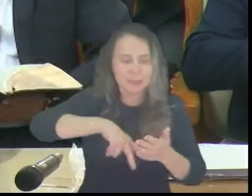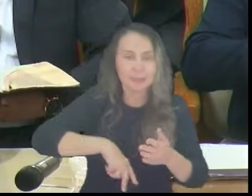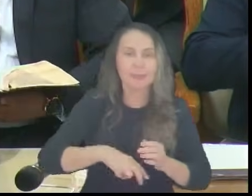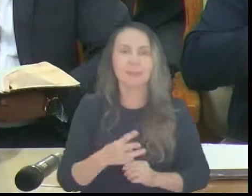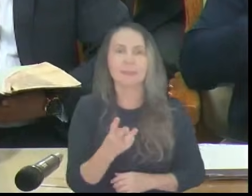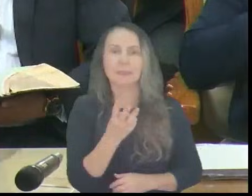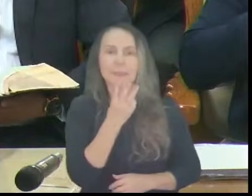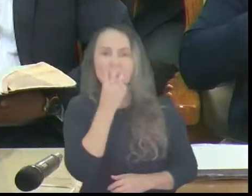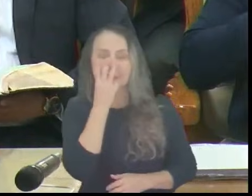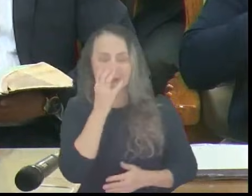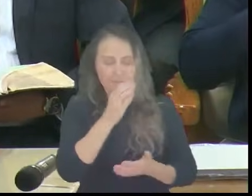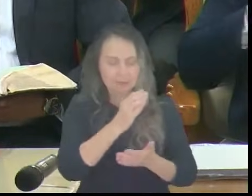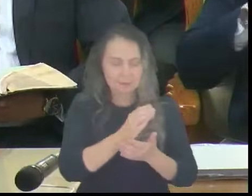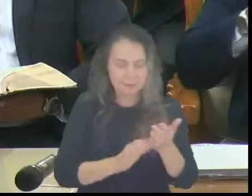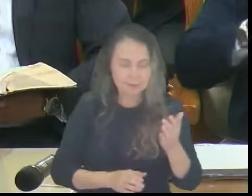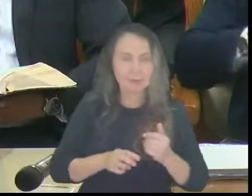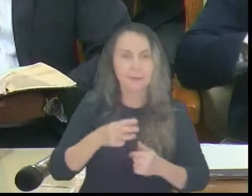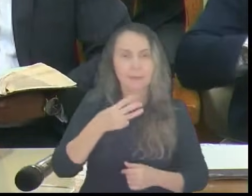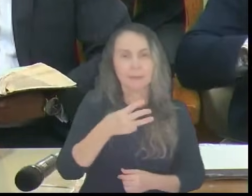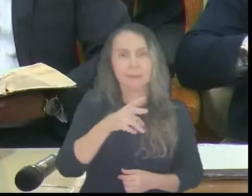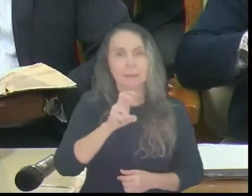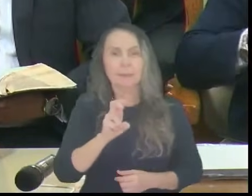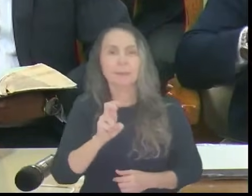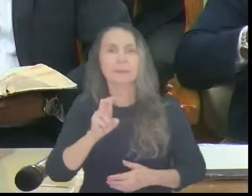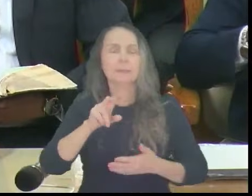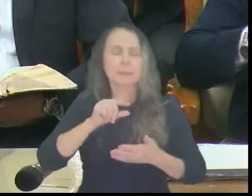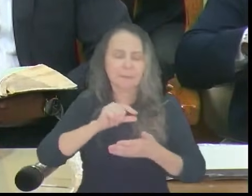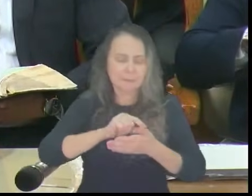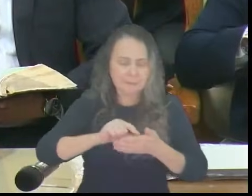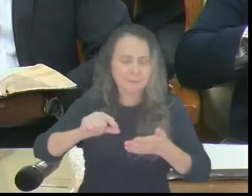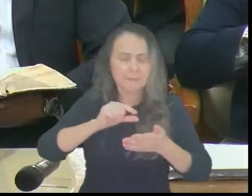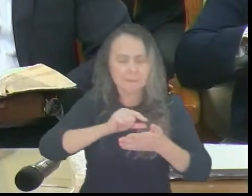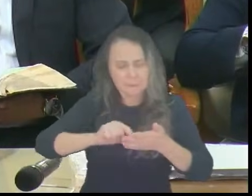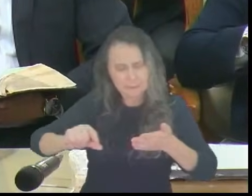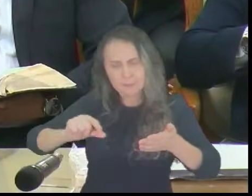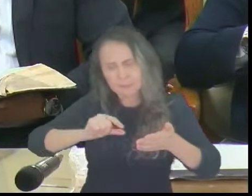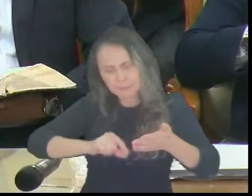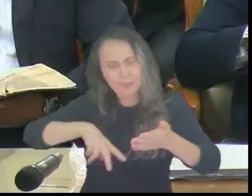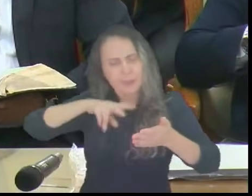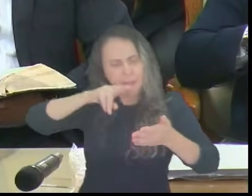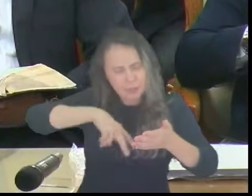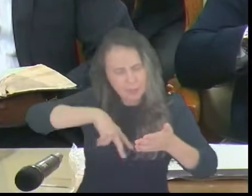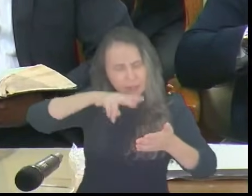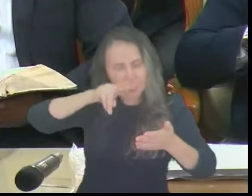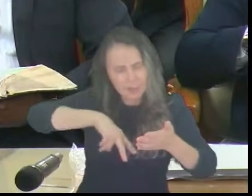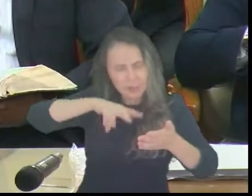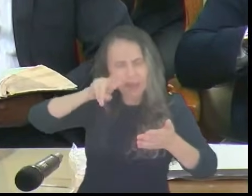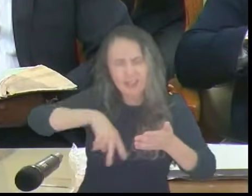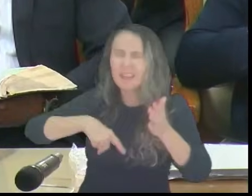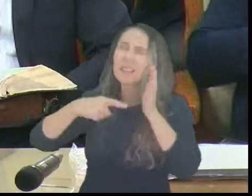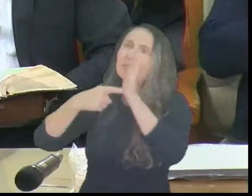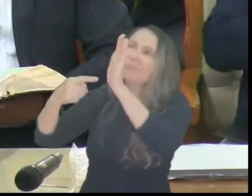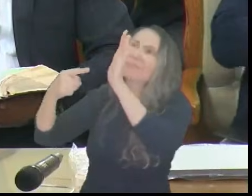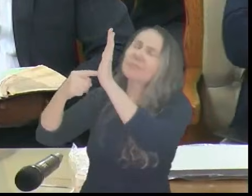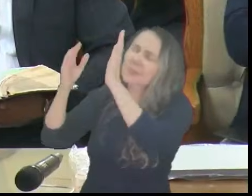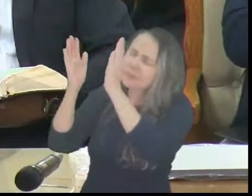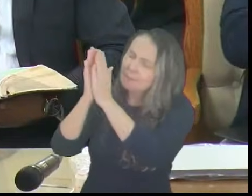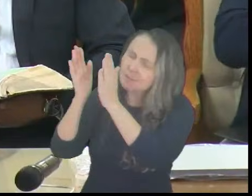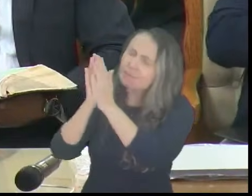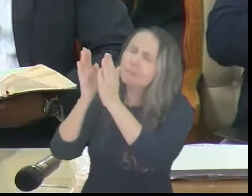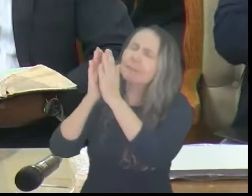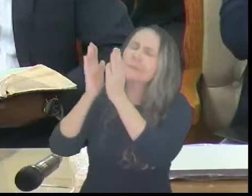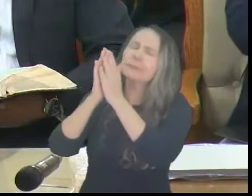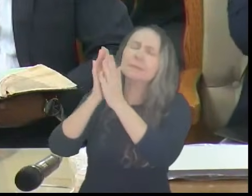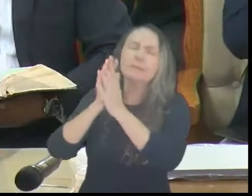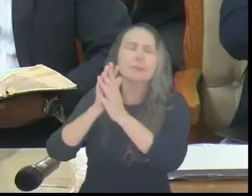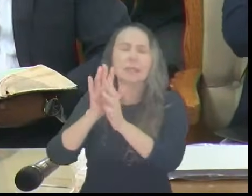orava versículo por versículo, e dizia, Deus, a tua palavra diz assim, a tua palavra diz assim, eis que o deserto